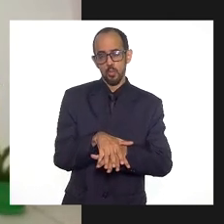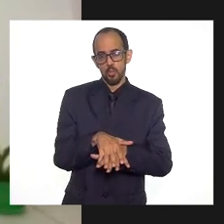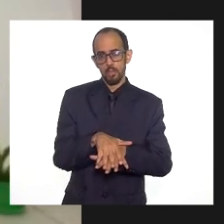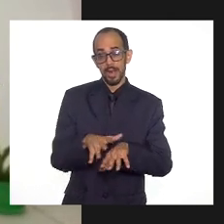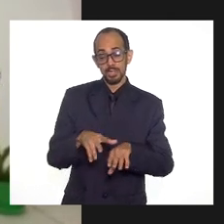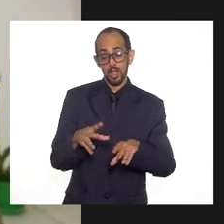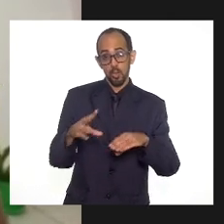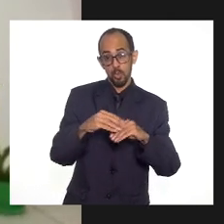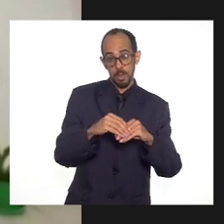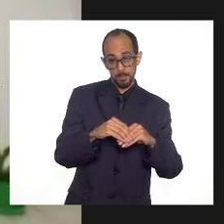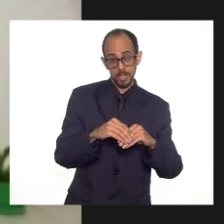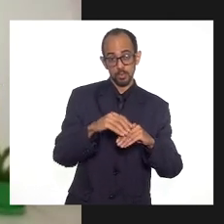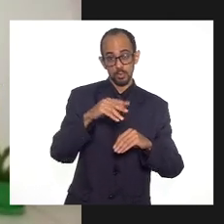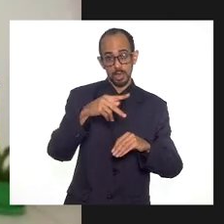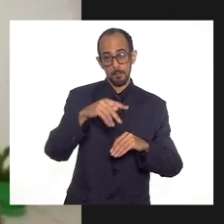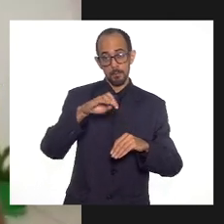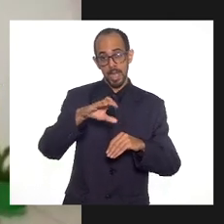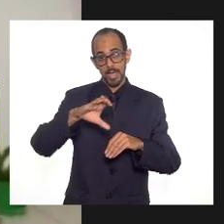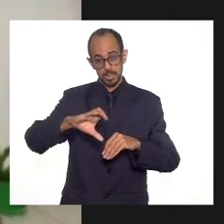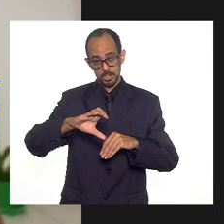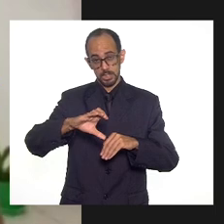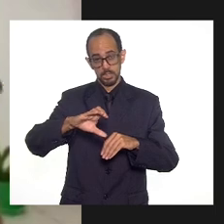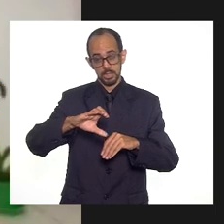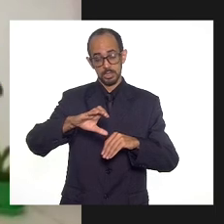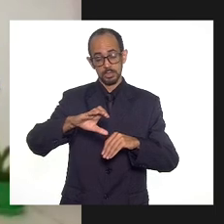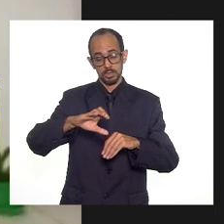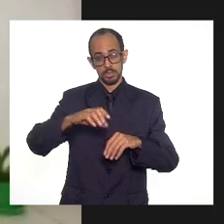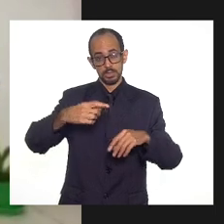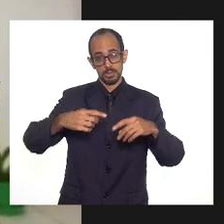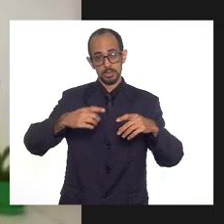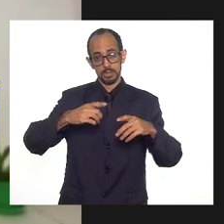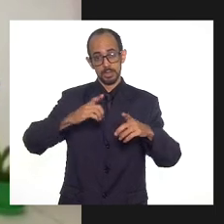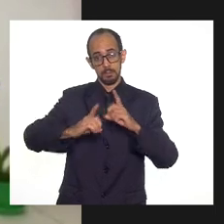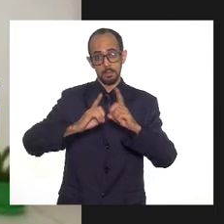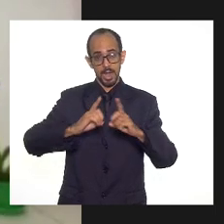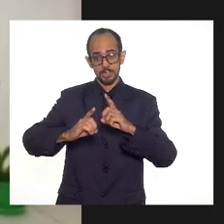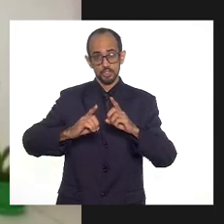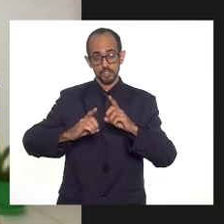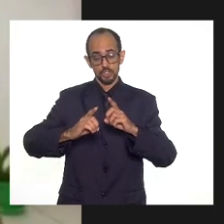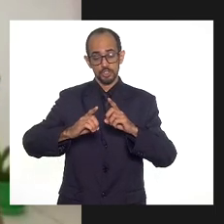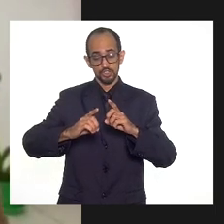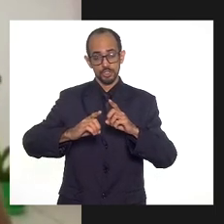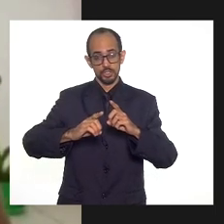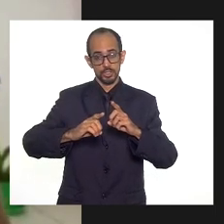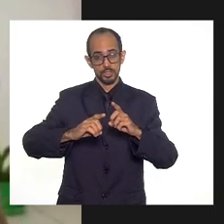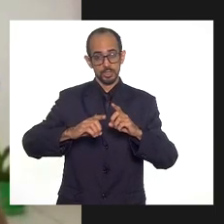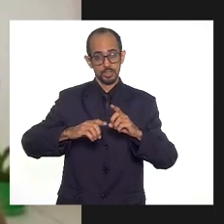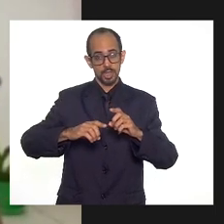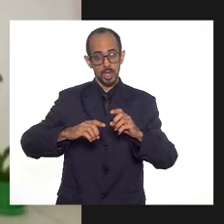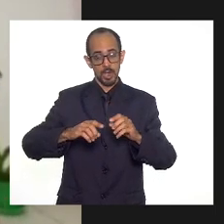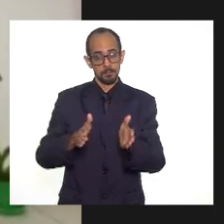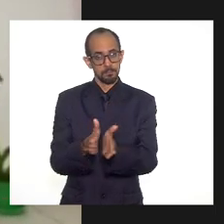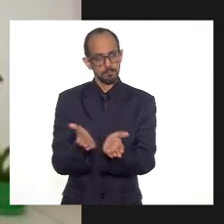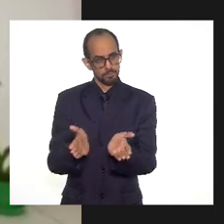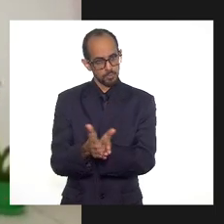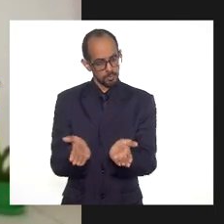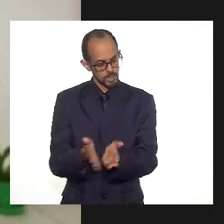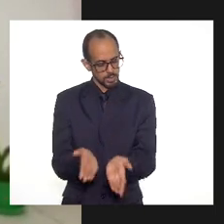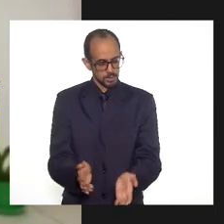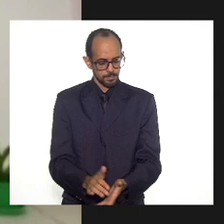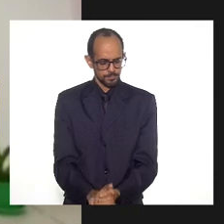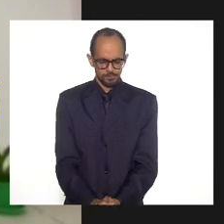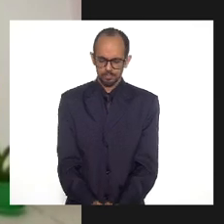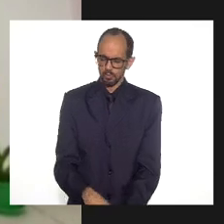de debates centrais sobre a superação da miséria e da extrema pobreza. Ninguém aqui,